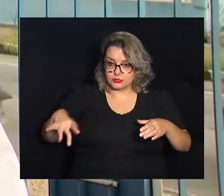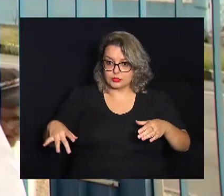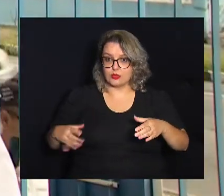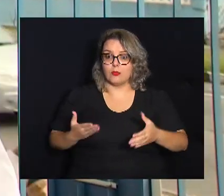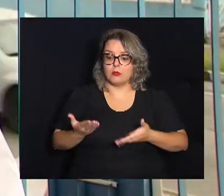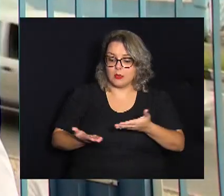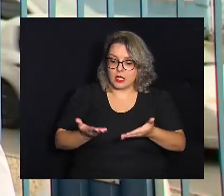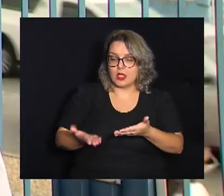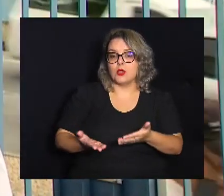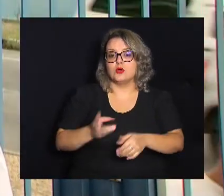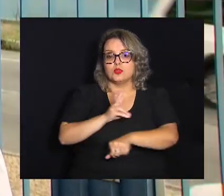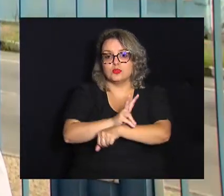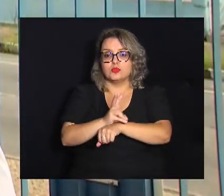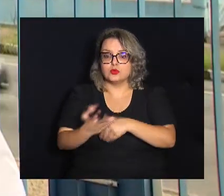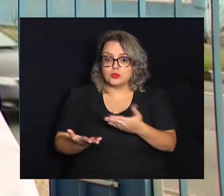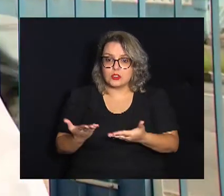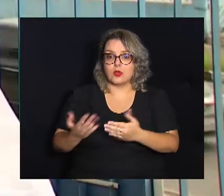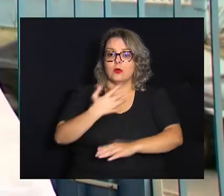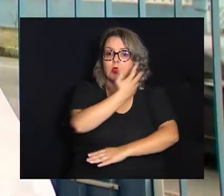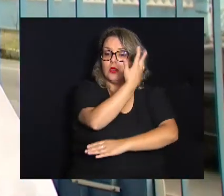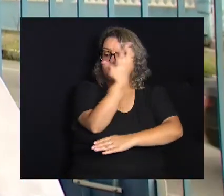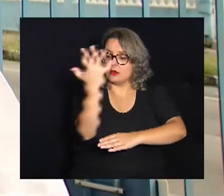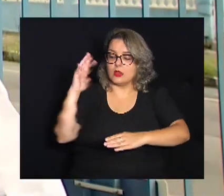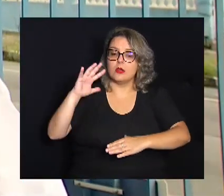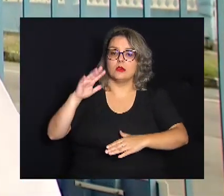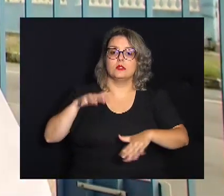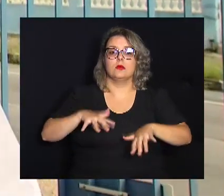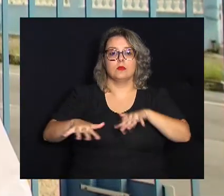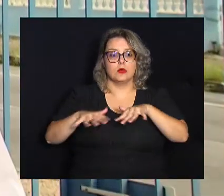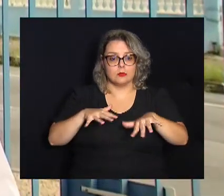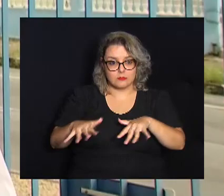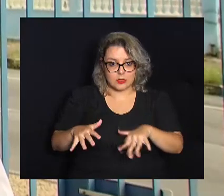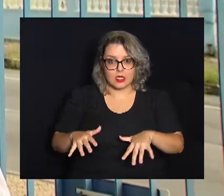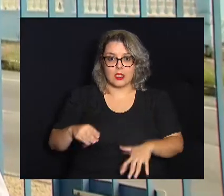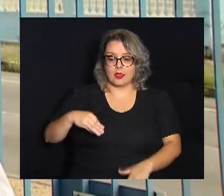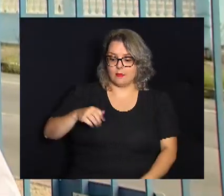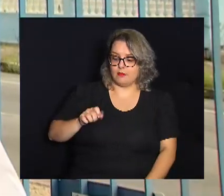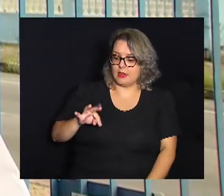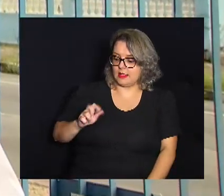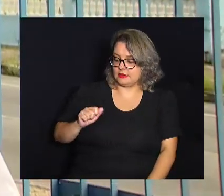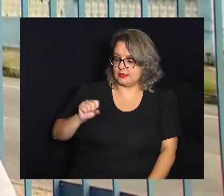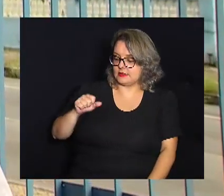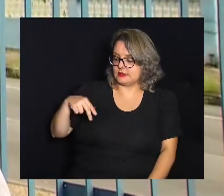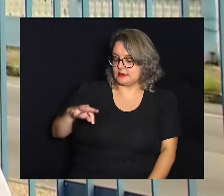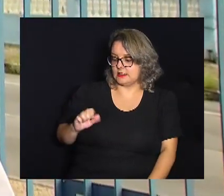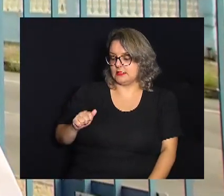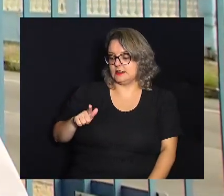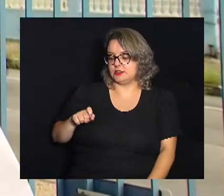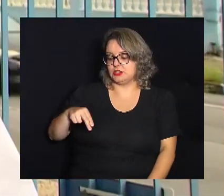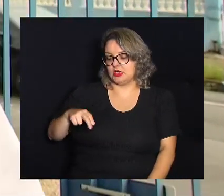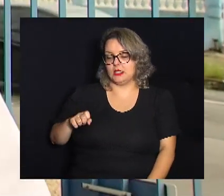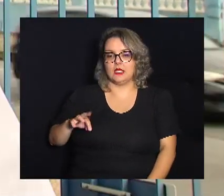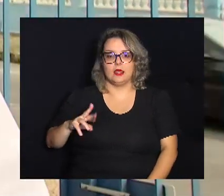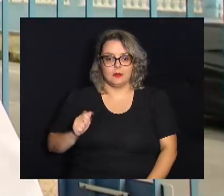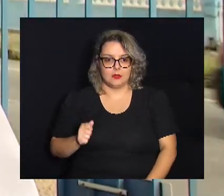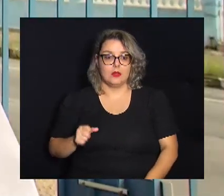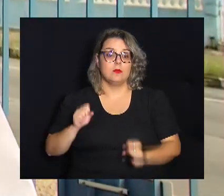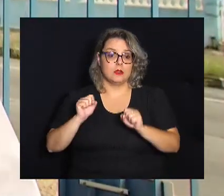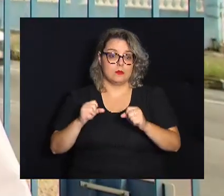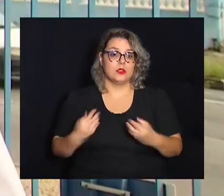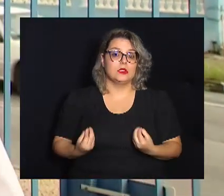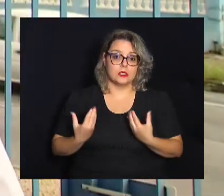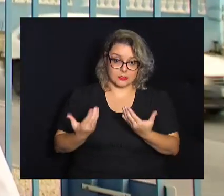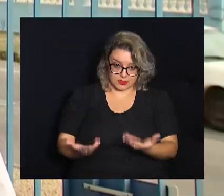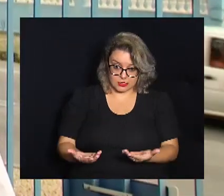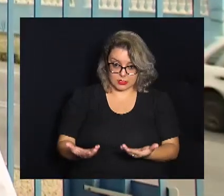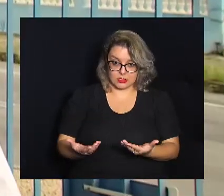manejo, cuidado com a nossa arborização. Então nós mobilizamos a Mata Santa Genebra para poder trazê-la aqui